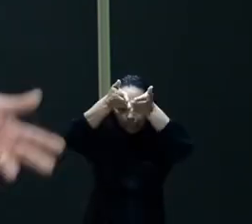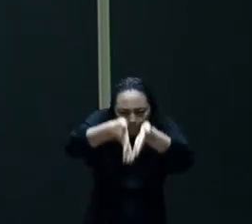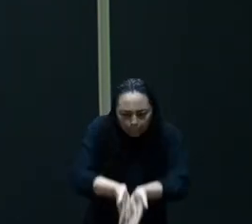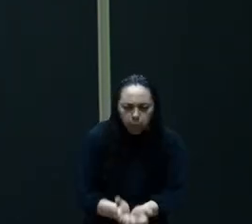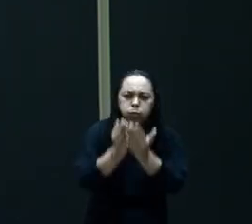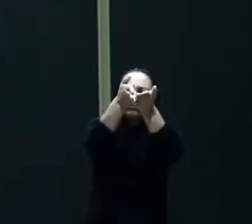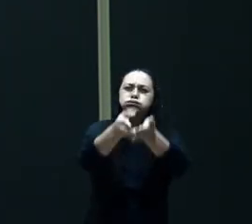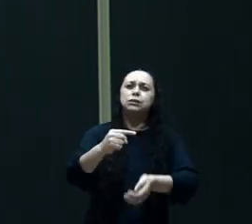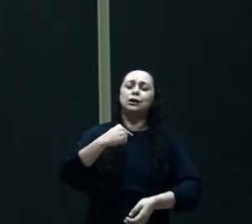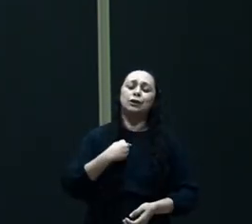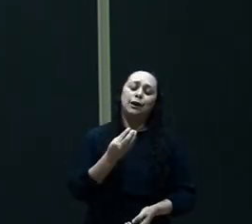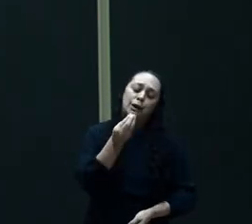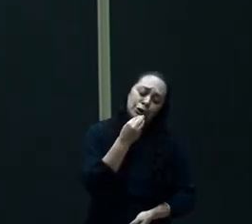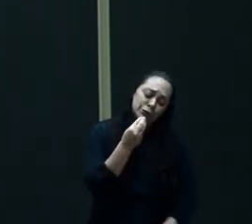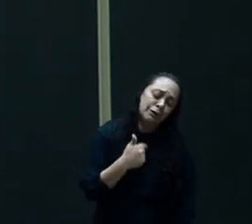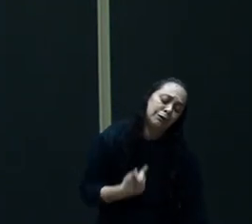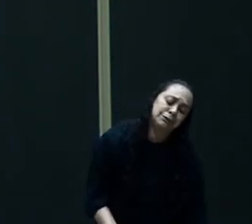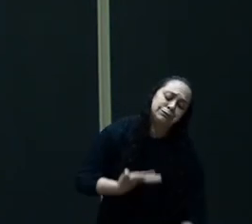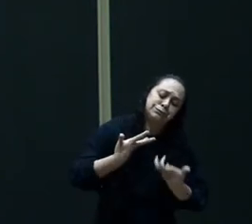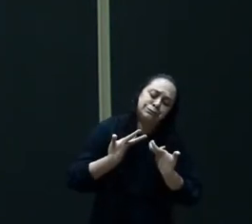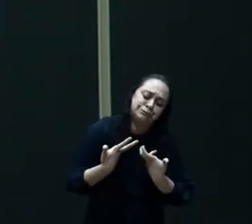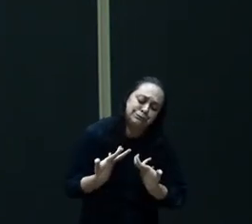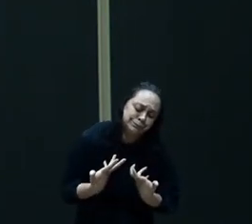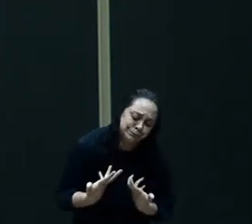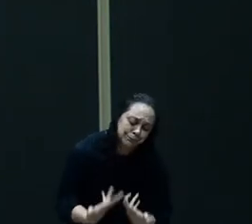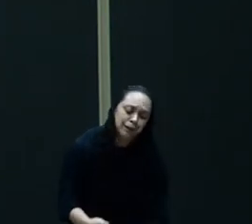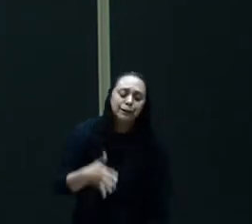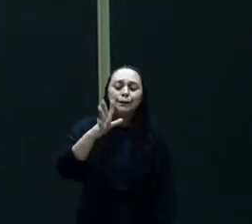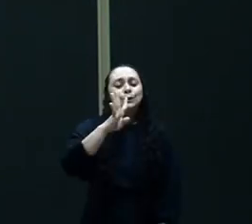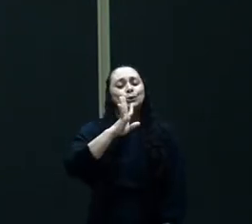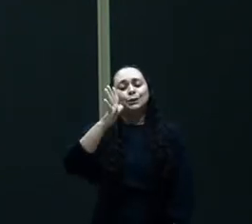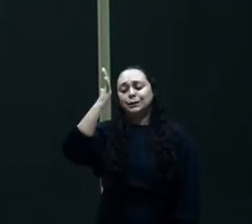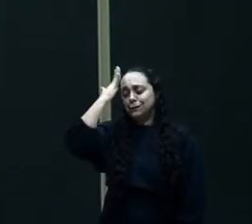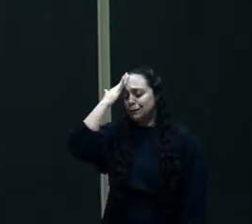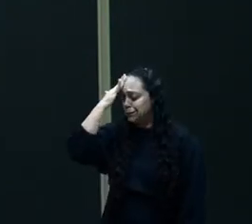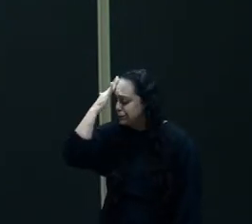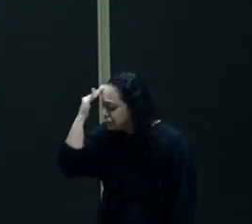fazer nada a gente já não sabe mais o que fazer